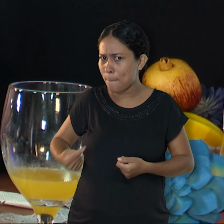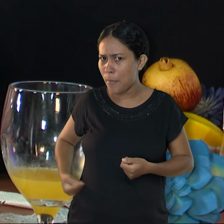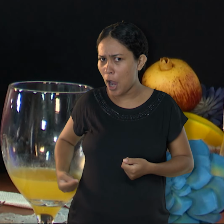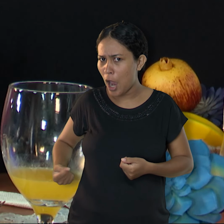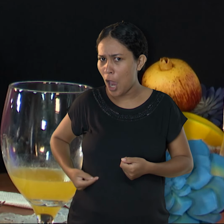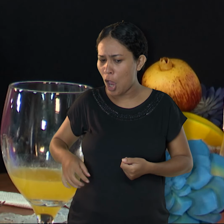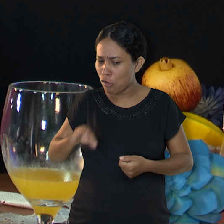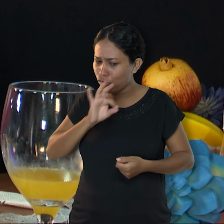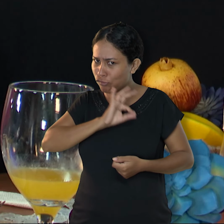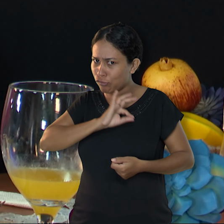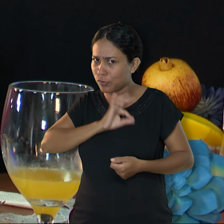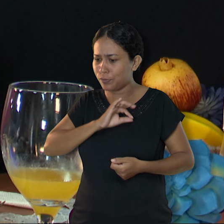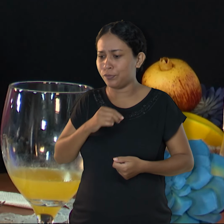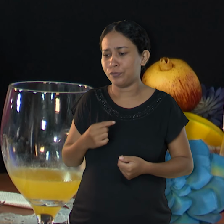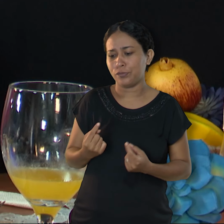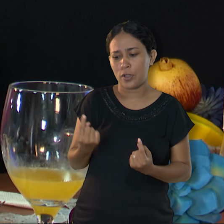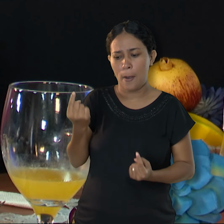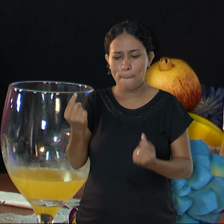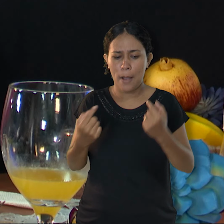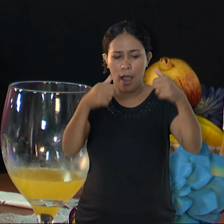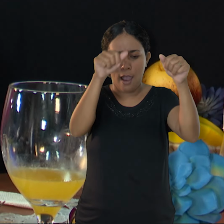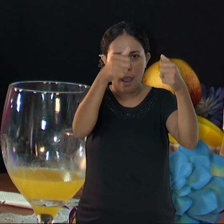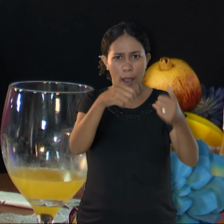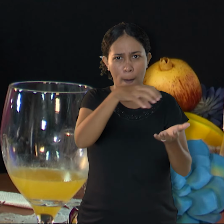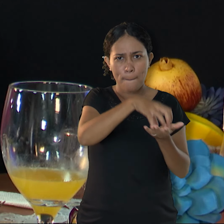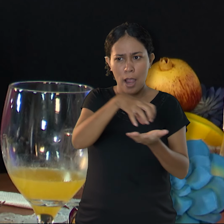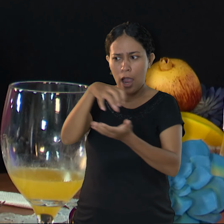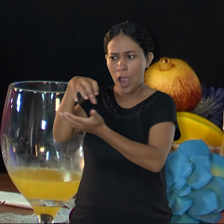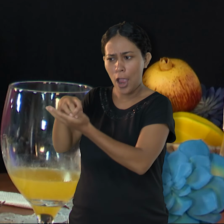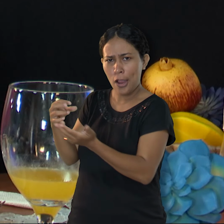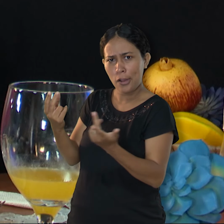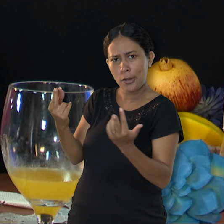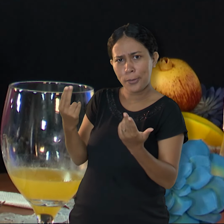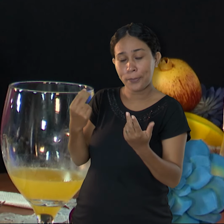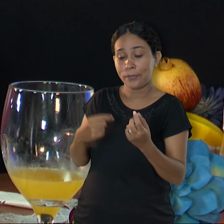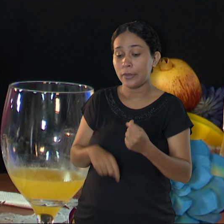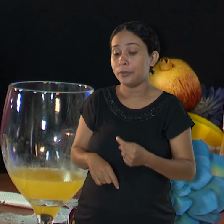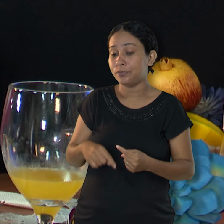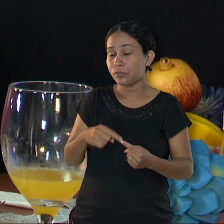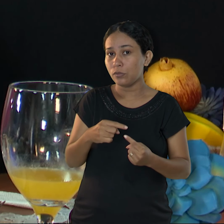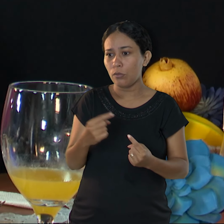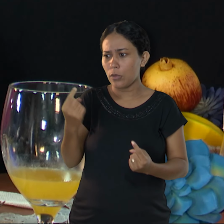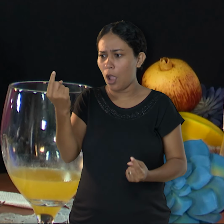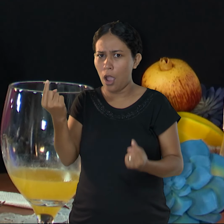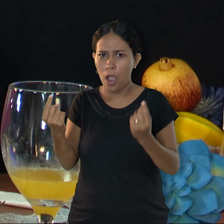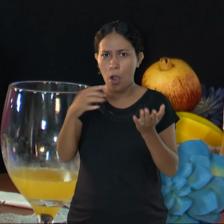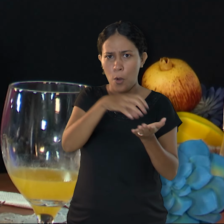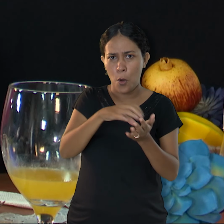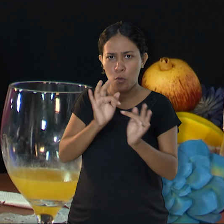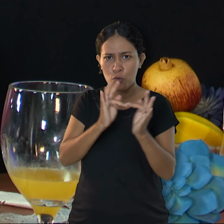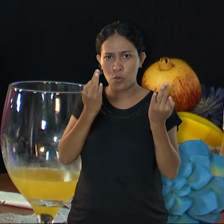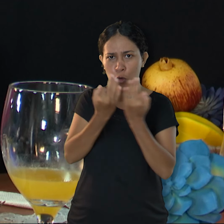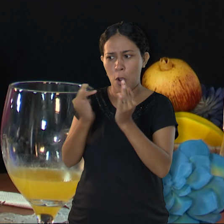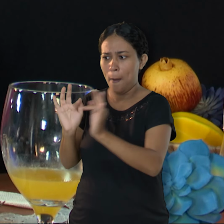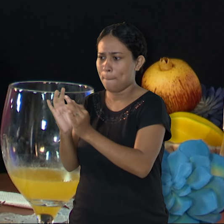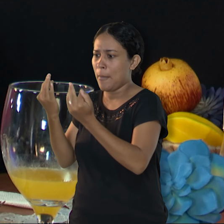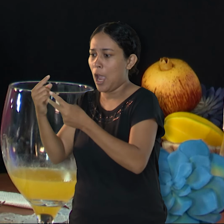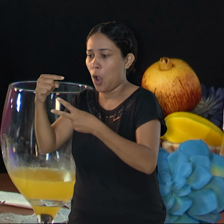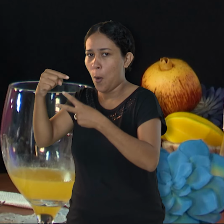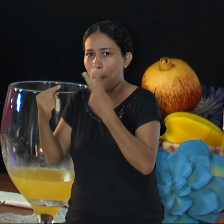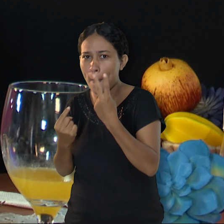Quanto que está julgando. E tem unidades iguais no tribunal. Então, por exemplo, tem 2 varas de família. Hoje tem 2 juizados de violência